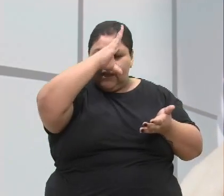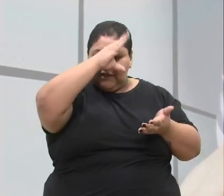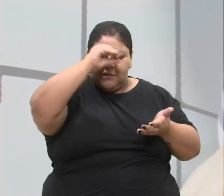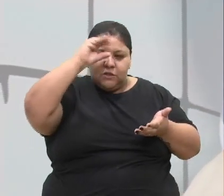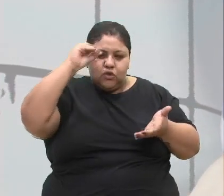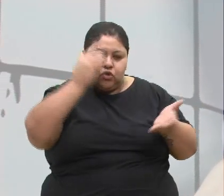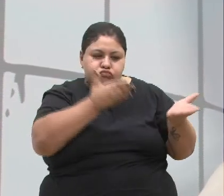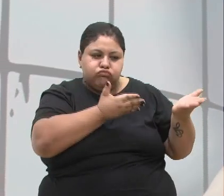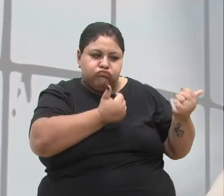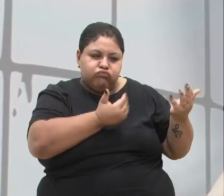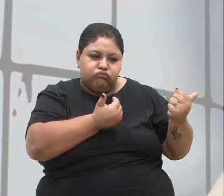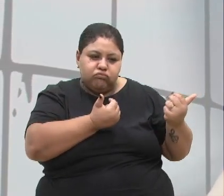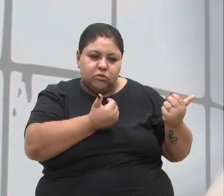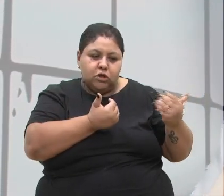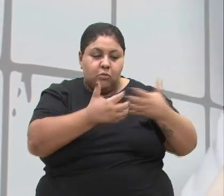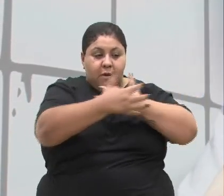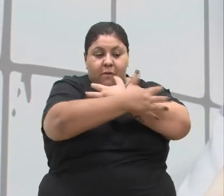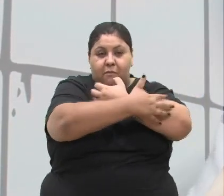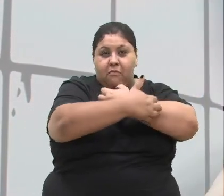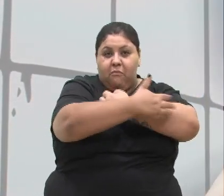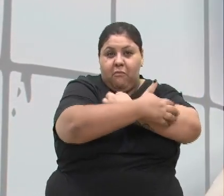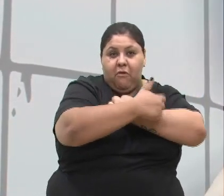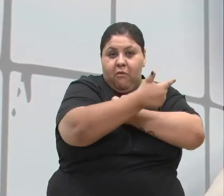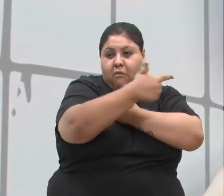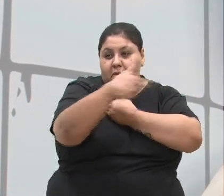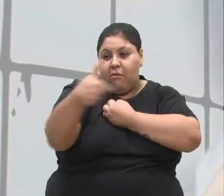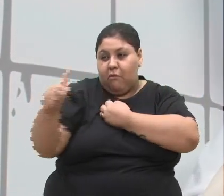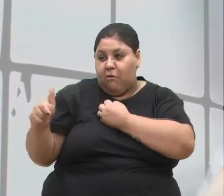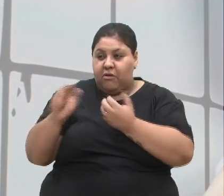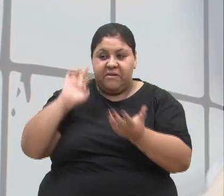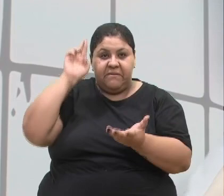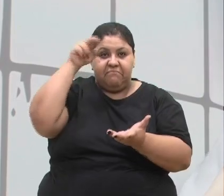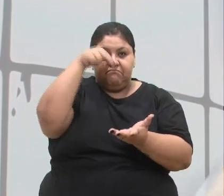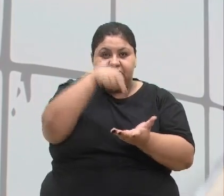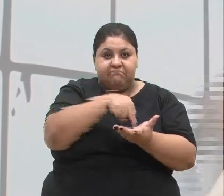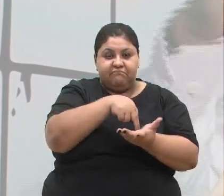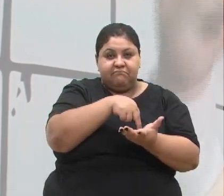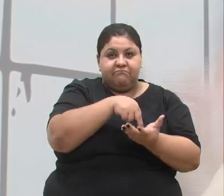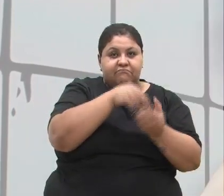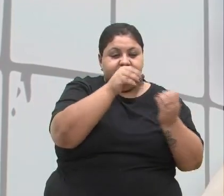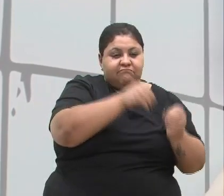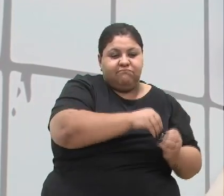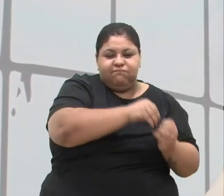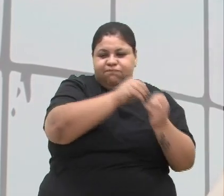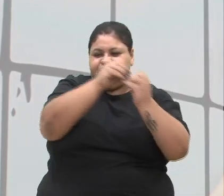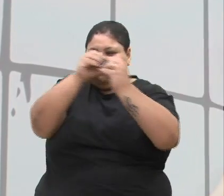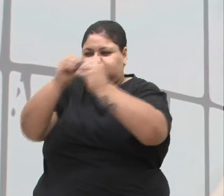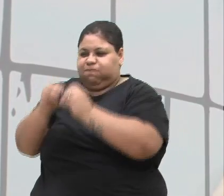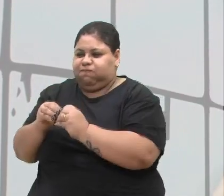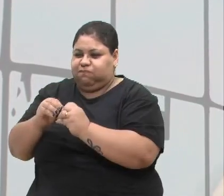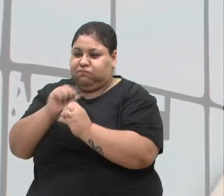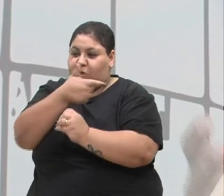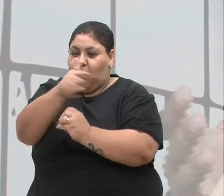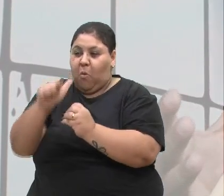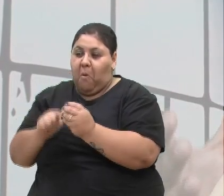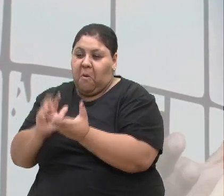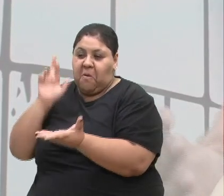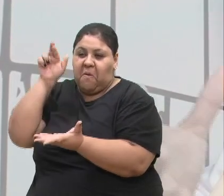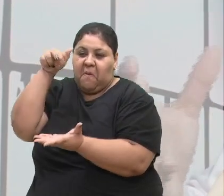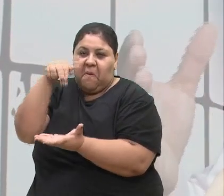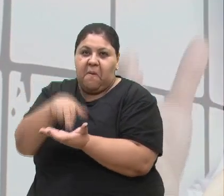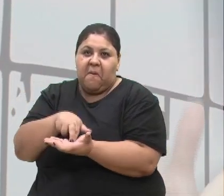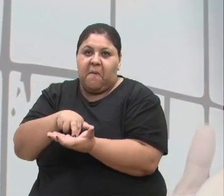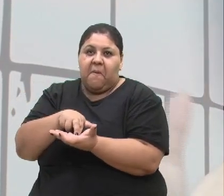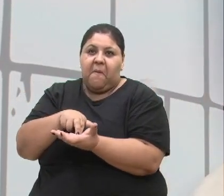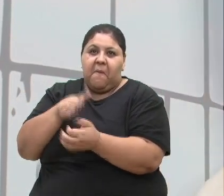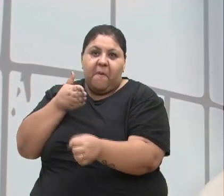jovem, talvez de uma periferia, talvez de uma outra realidade, e trazer para uma outra bolha que seja participando do